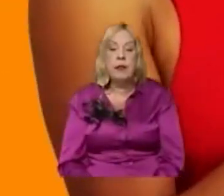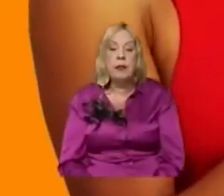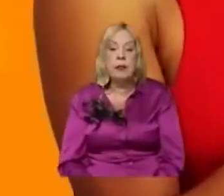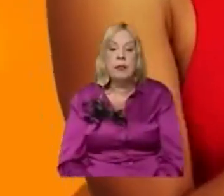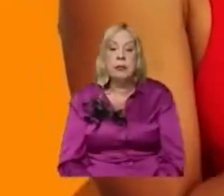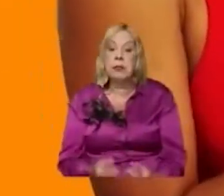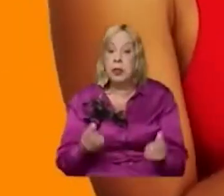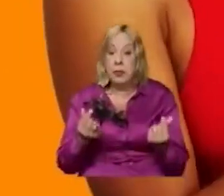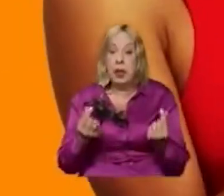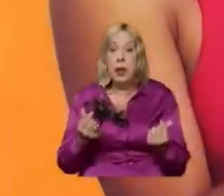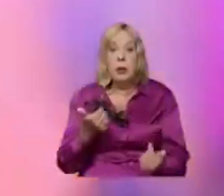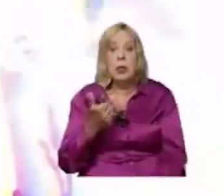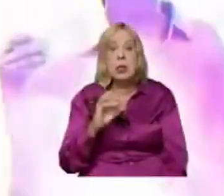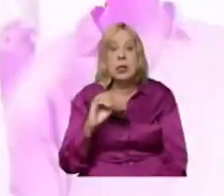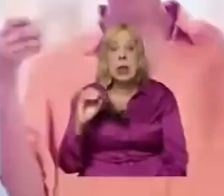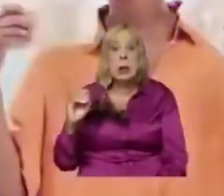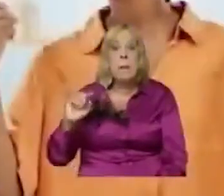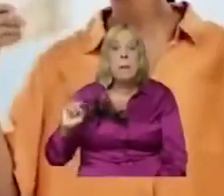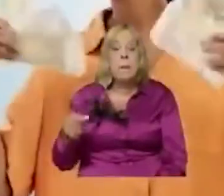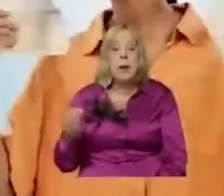comprar, seus sonhos vai